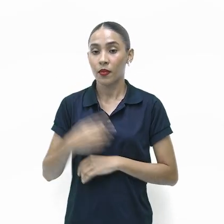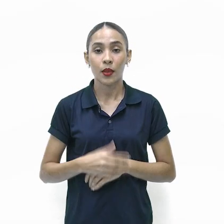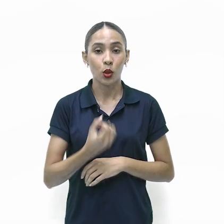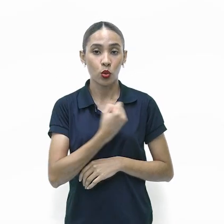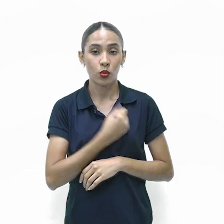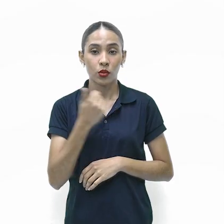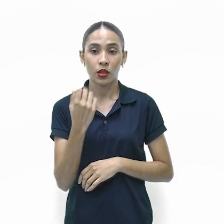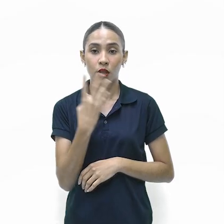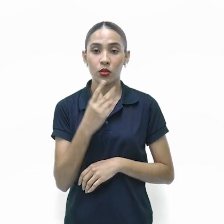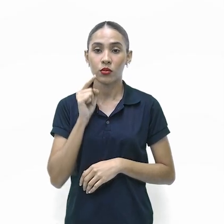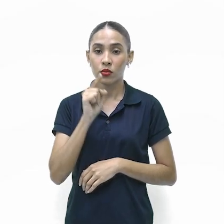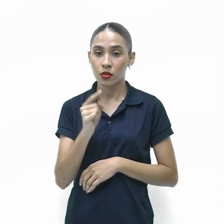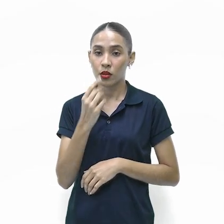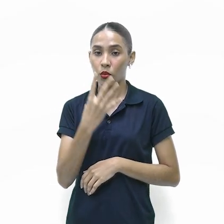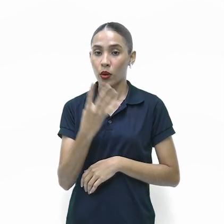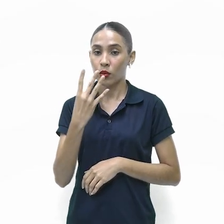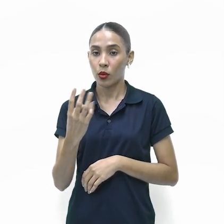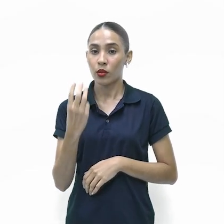número